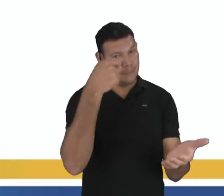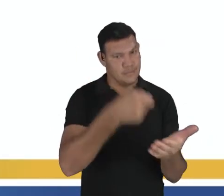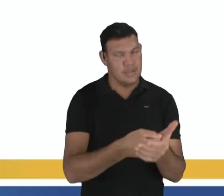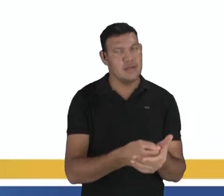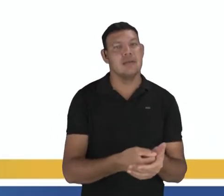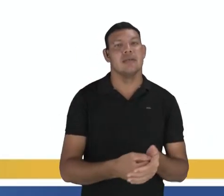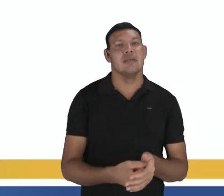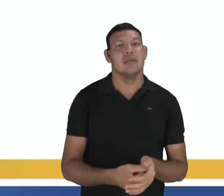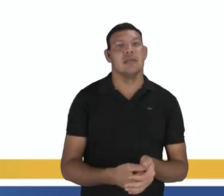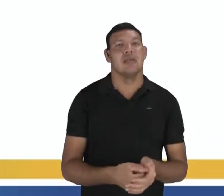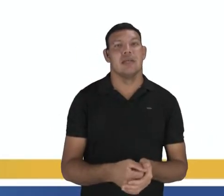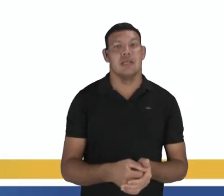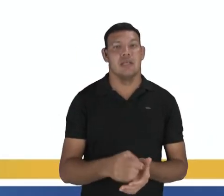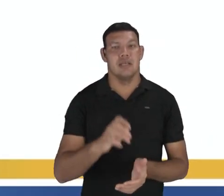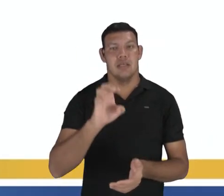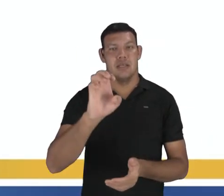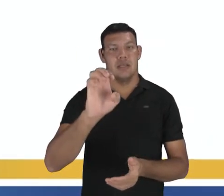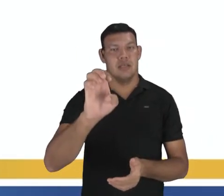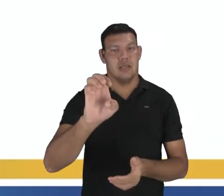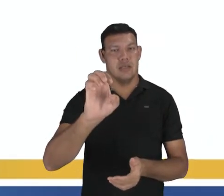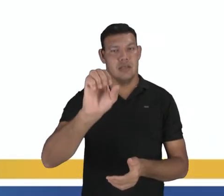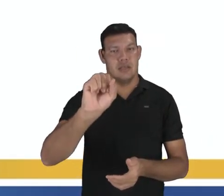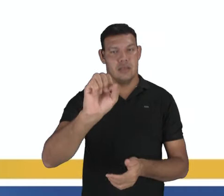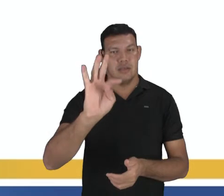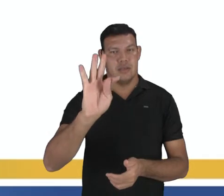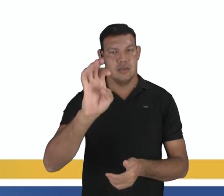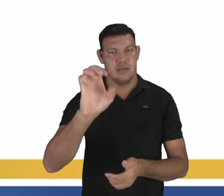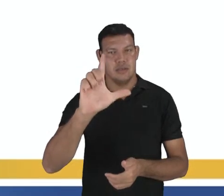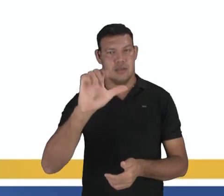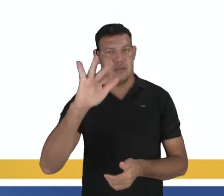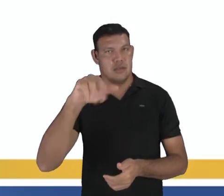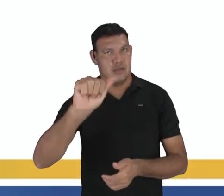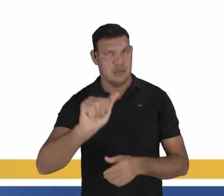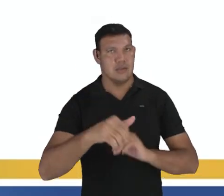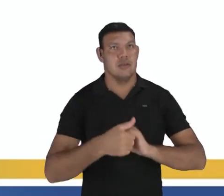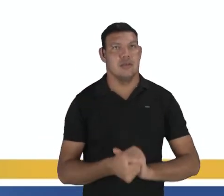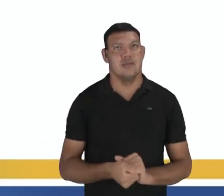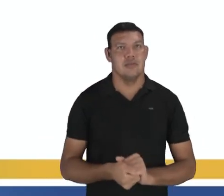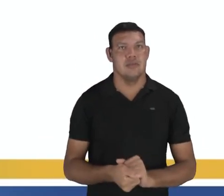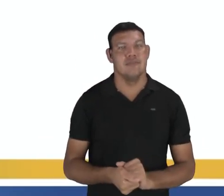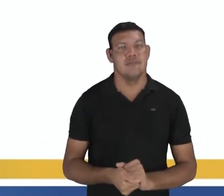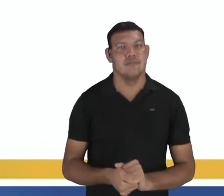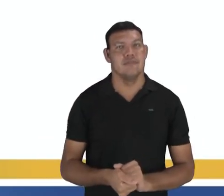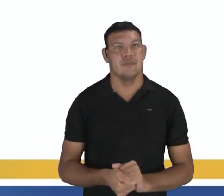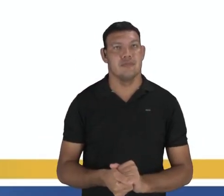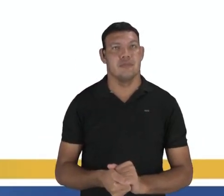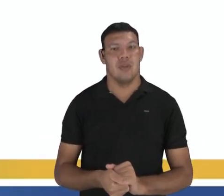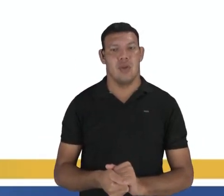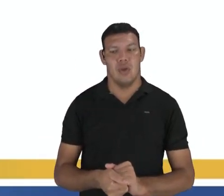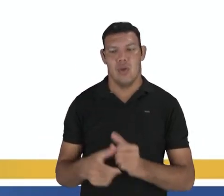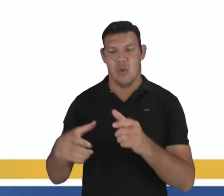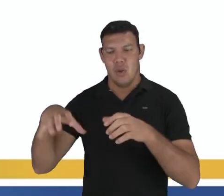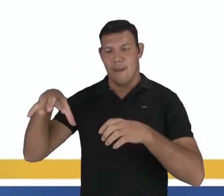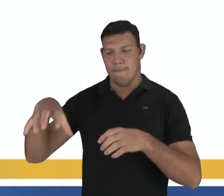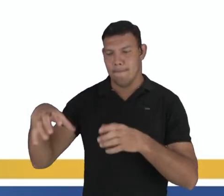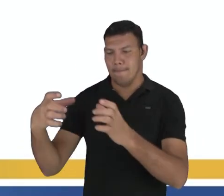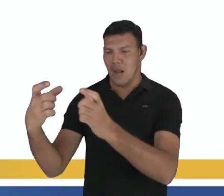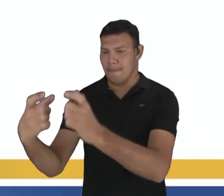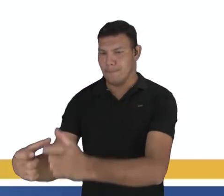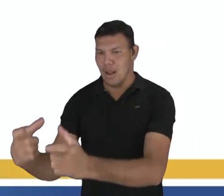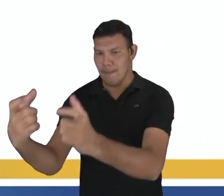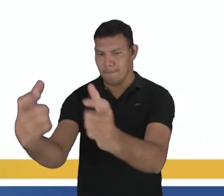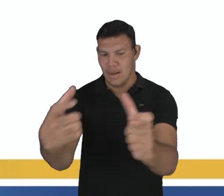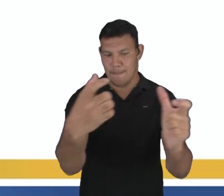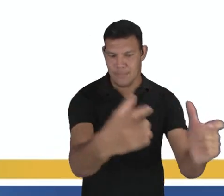aí, como consequência desse boom, né, boom que se chama da Amazônia, a gente tem muitas vilas e povoados que vão surgir aí em torno